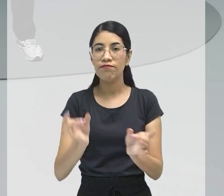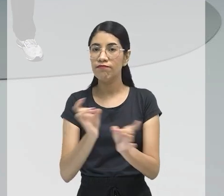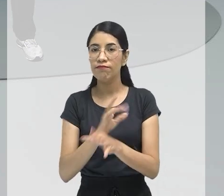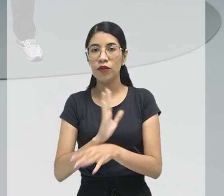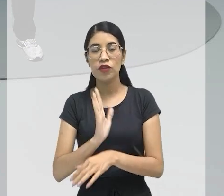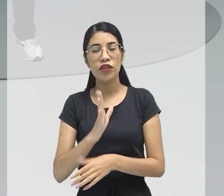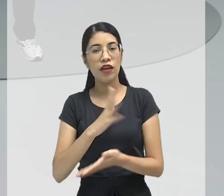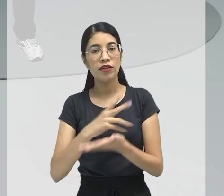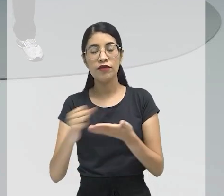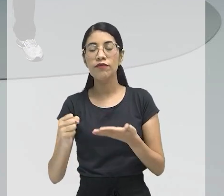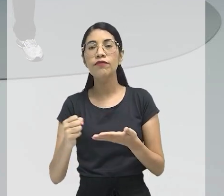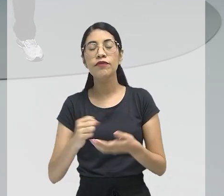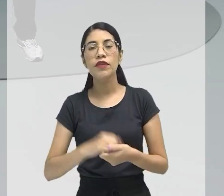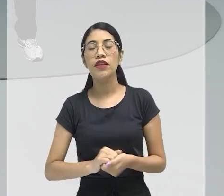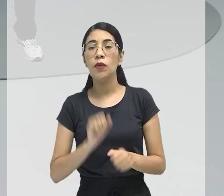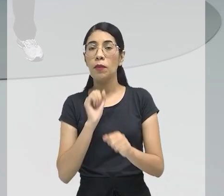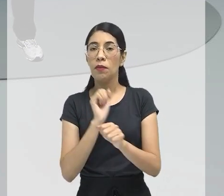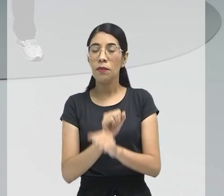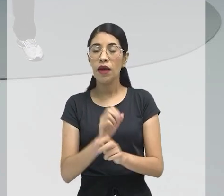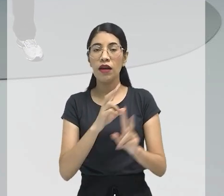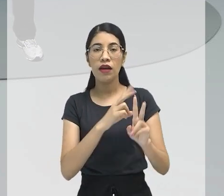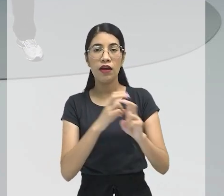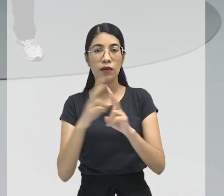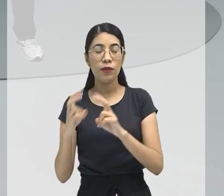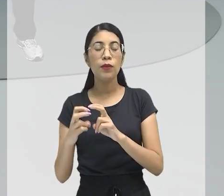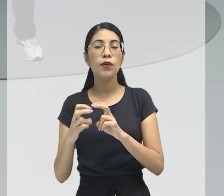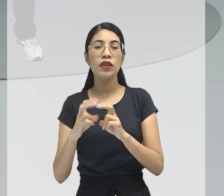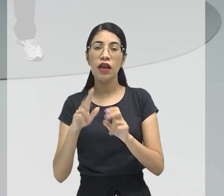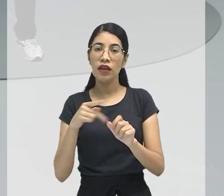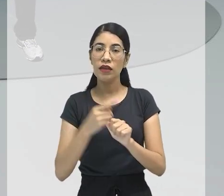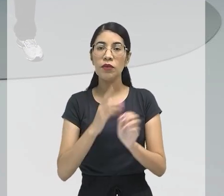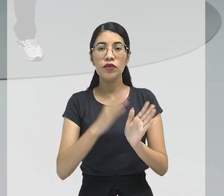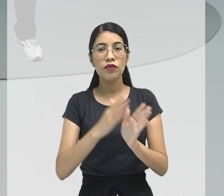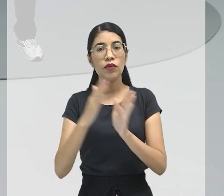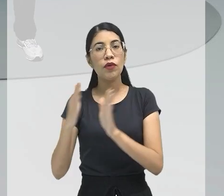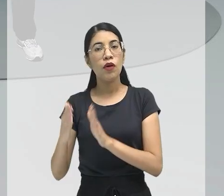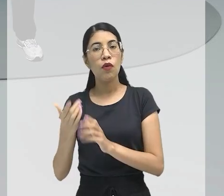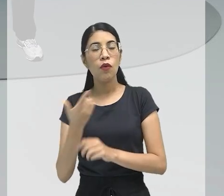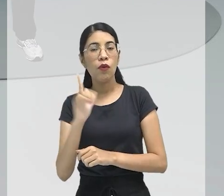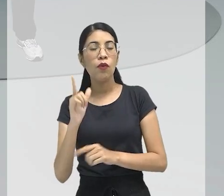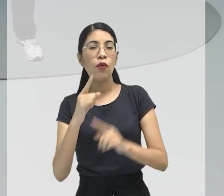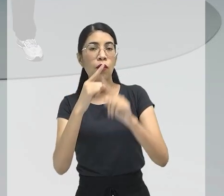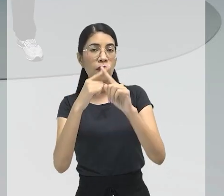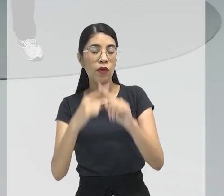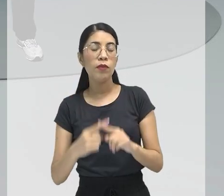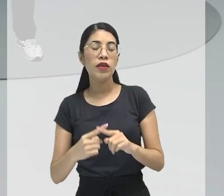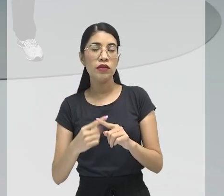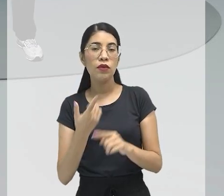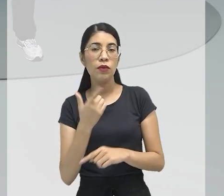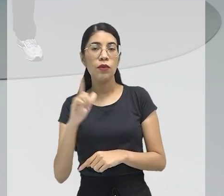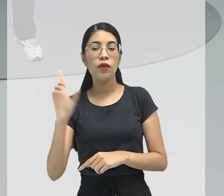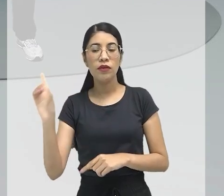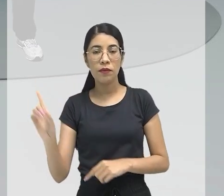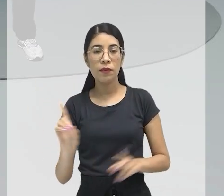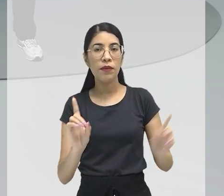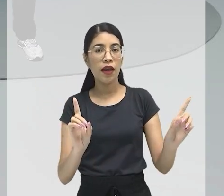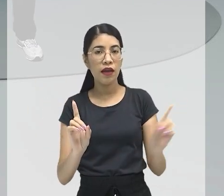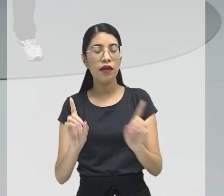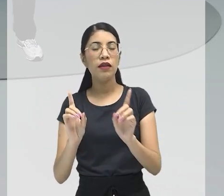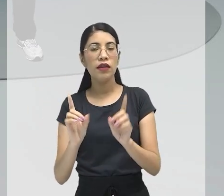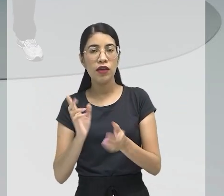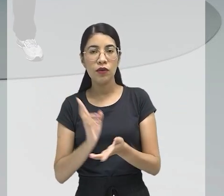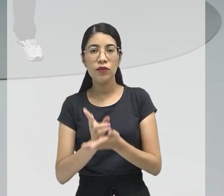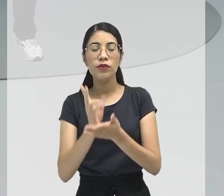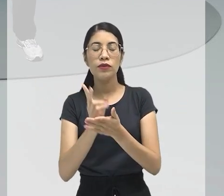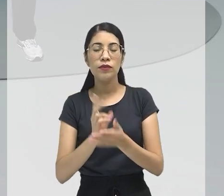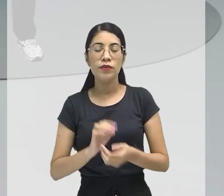Aí já para ali a luta, e aí vai para o próximo embate ali com outra dupla. Ok, gente?